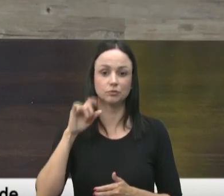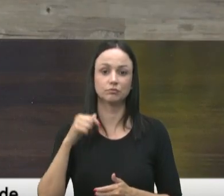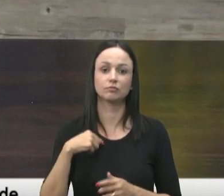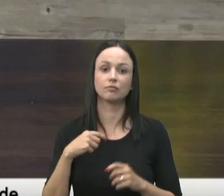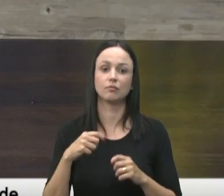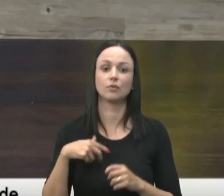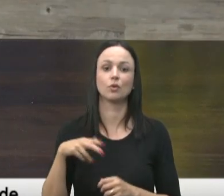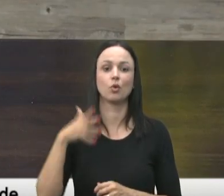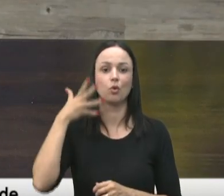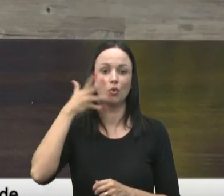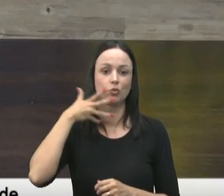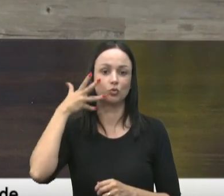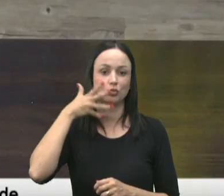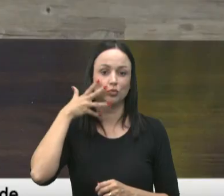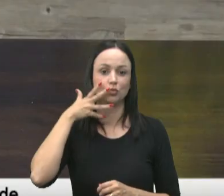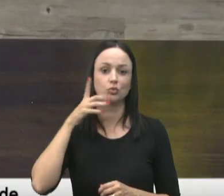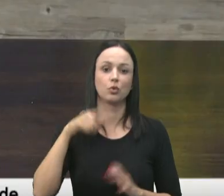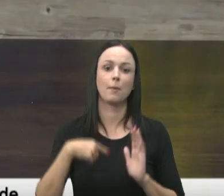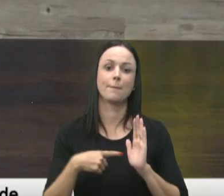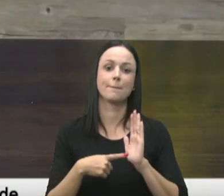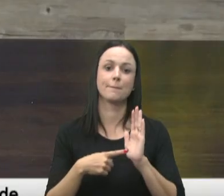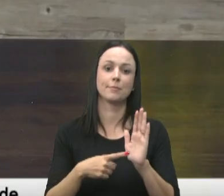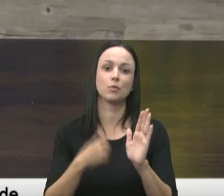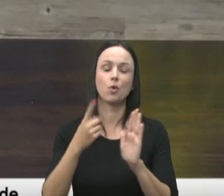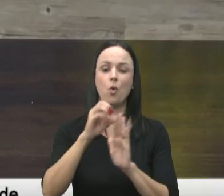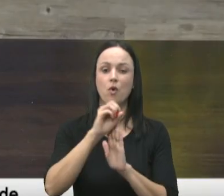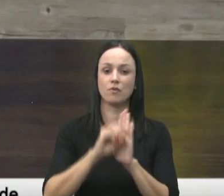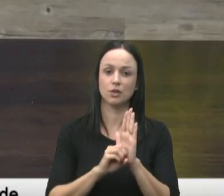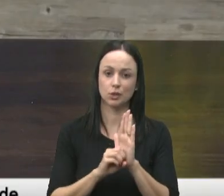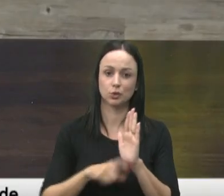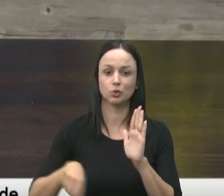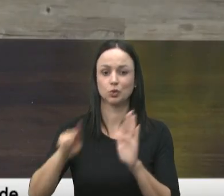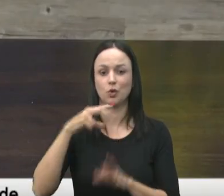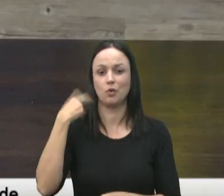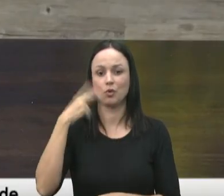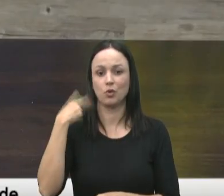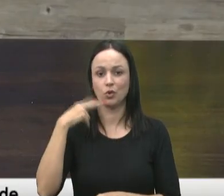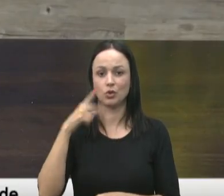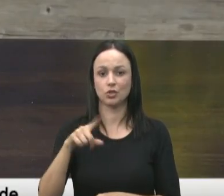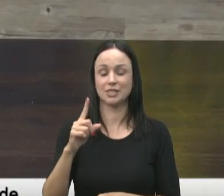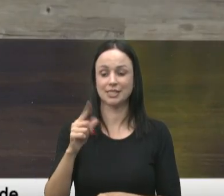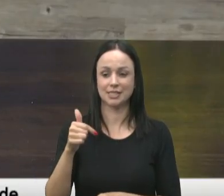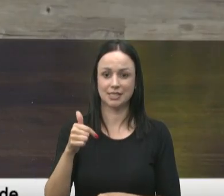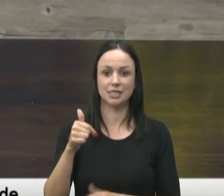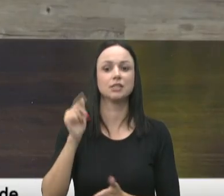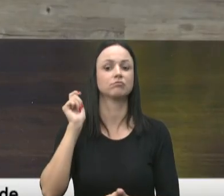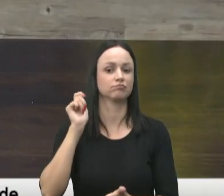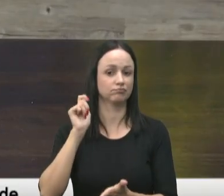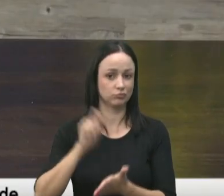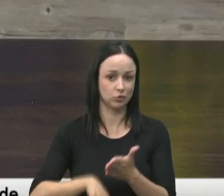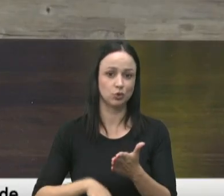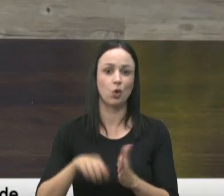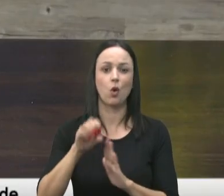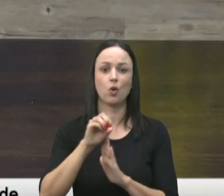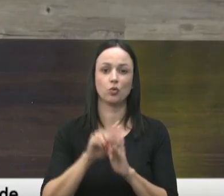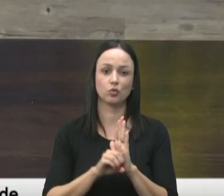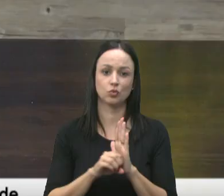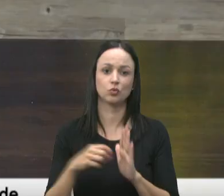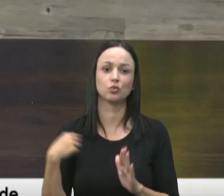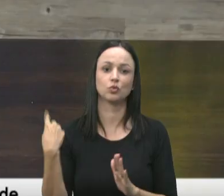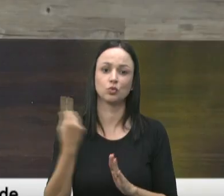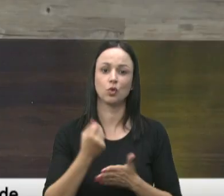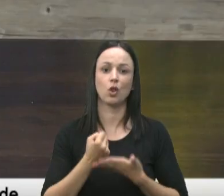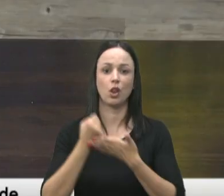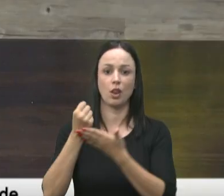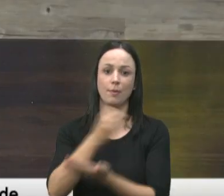da palavra e apresentei um ofício para os vereadores, e os 17 assinaram esse ofício, e nós levamos